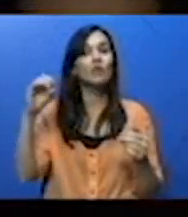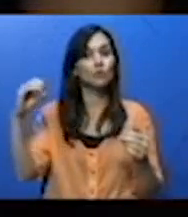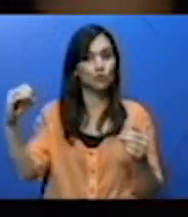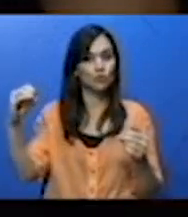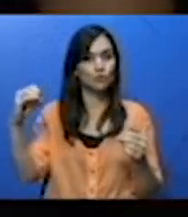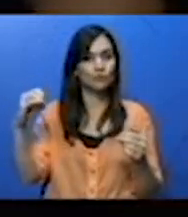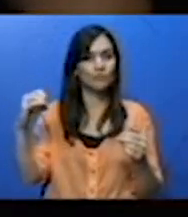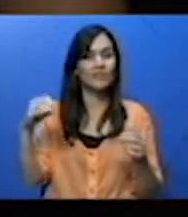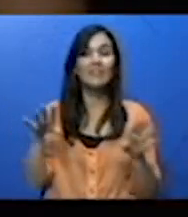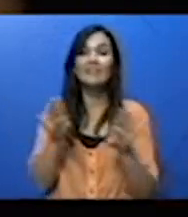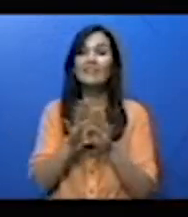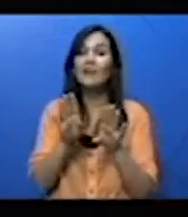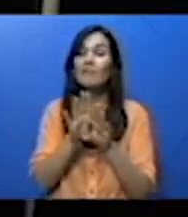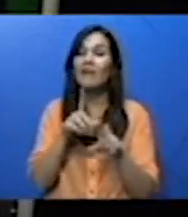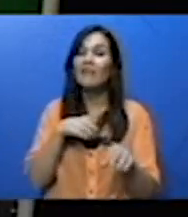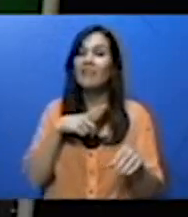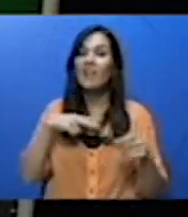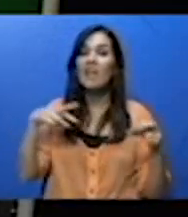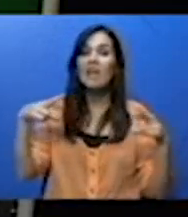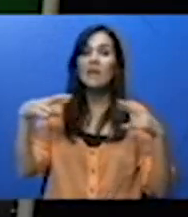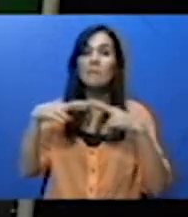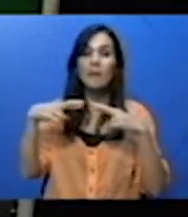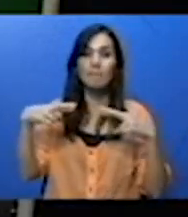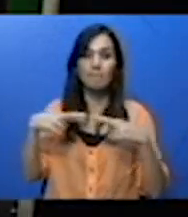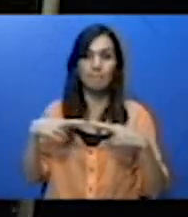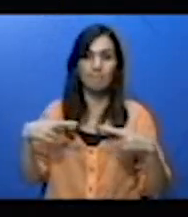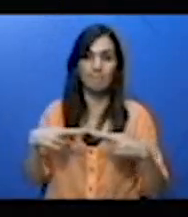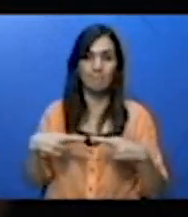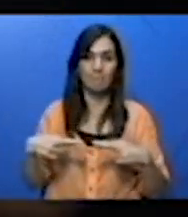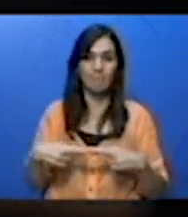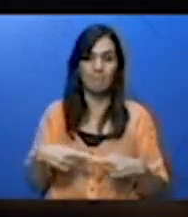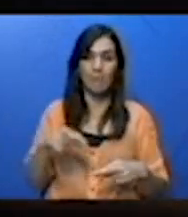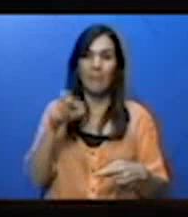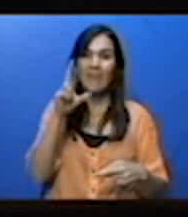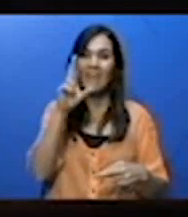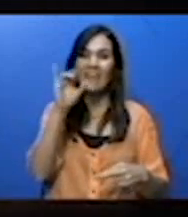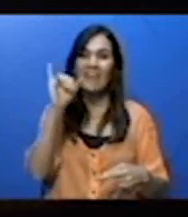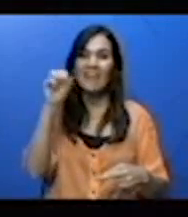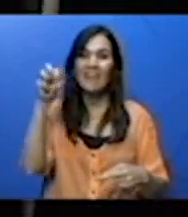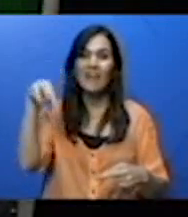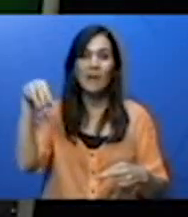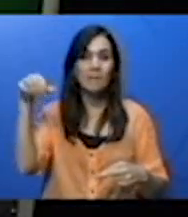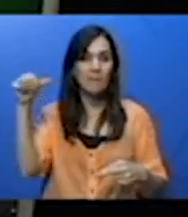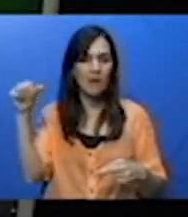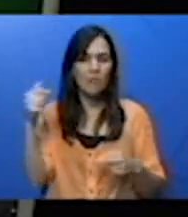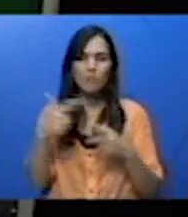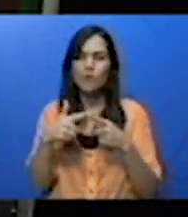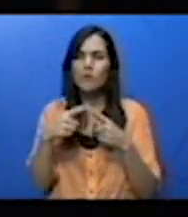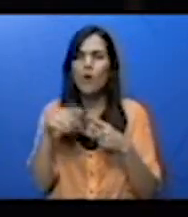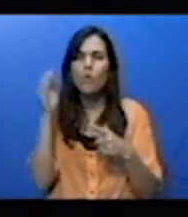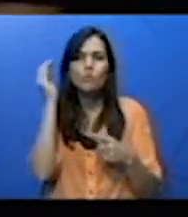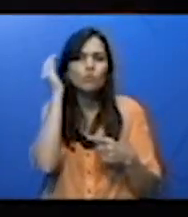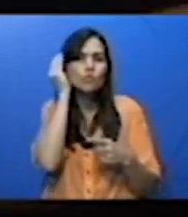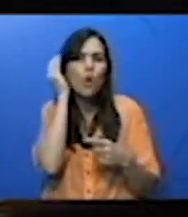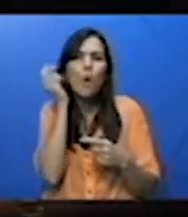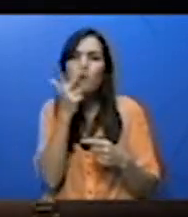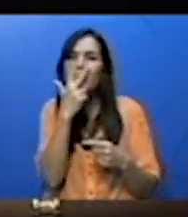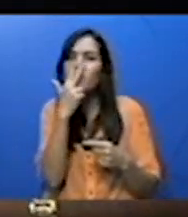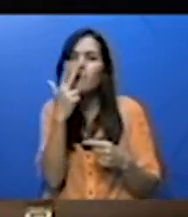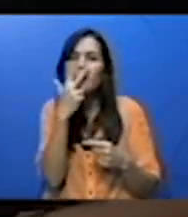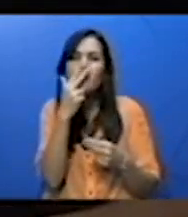Aparecem rimas, na grande maioria, tá, crianças? Que são sons idênticos, iguais